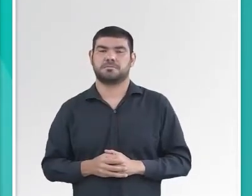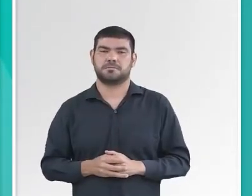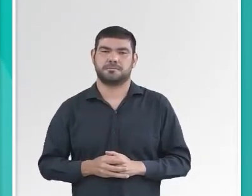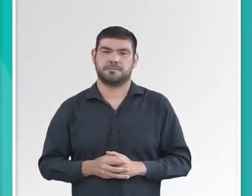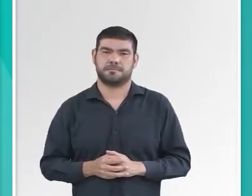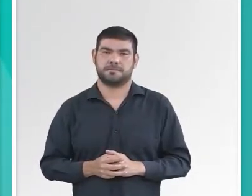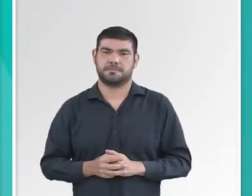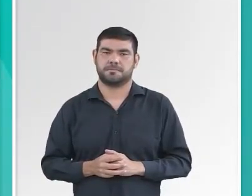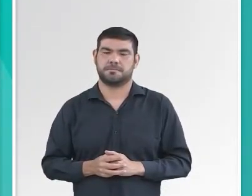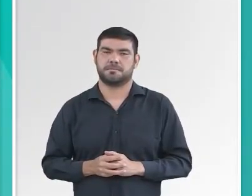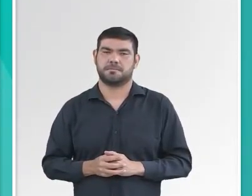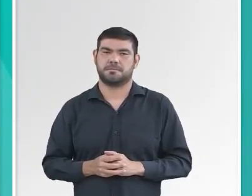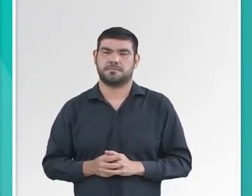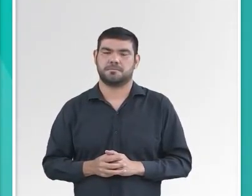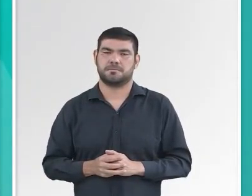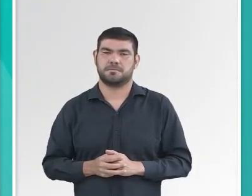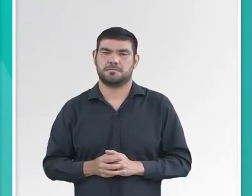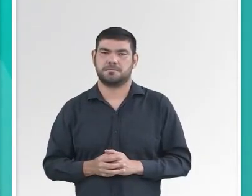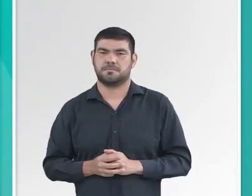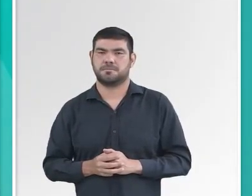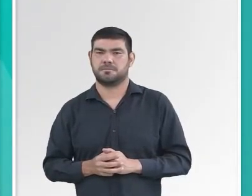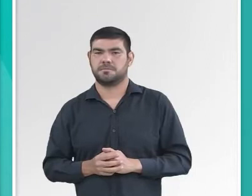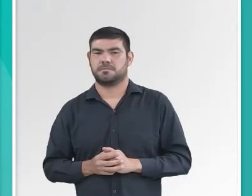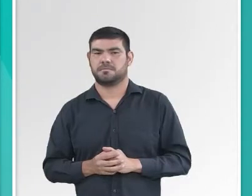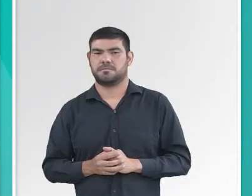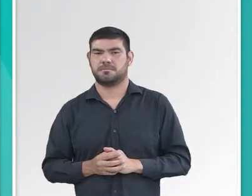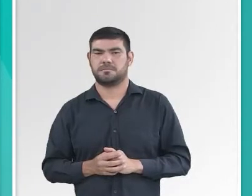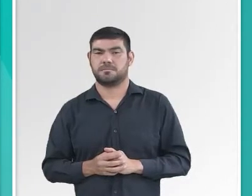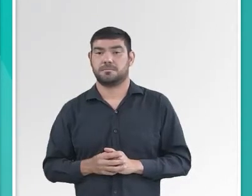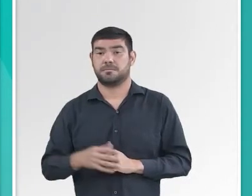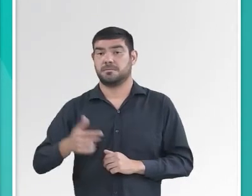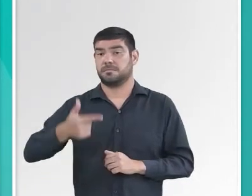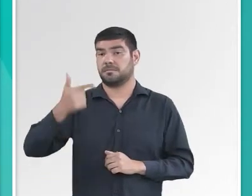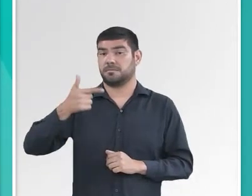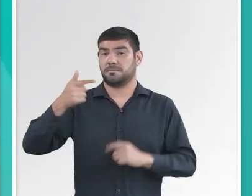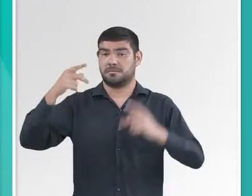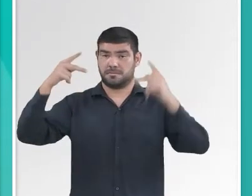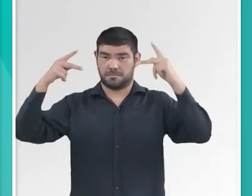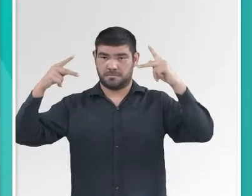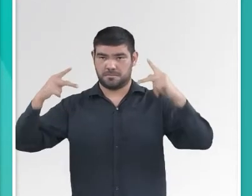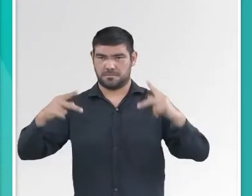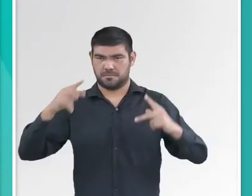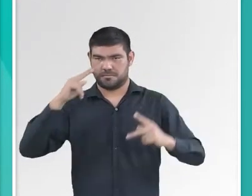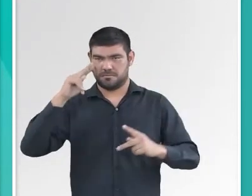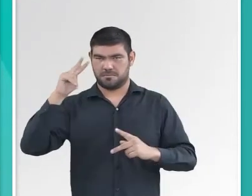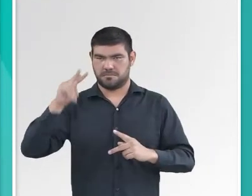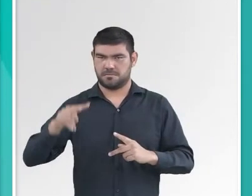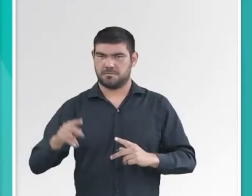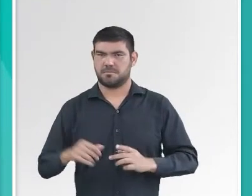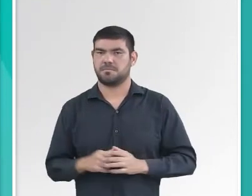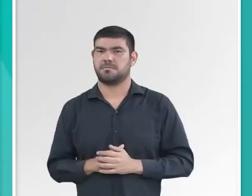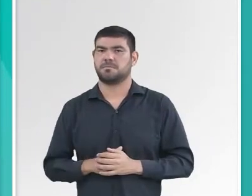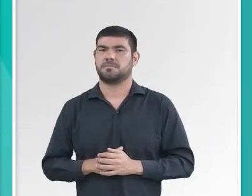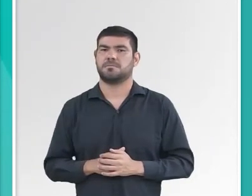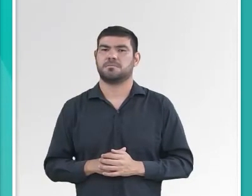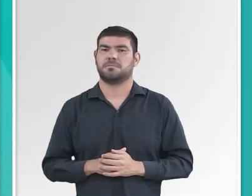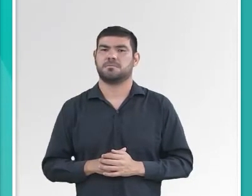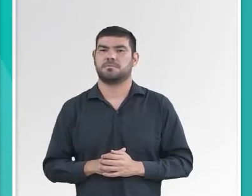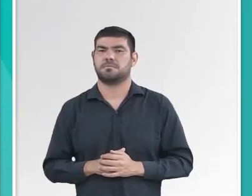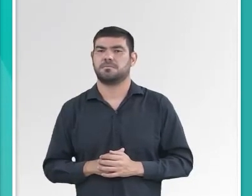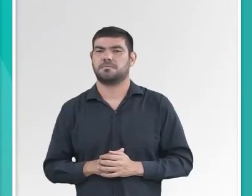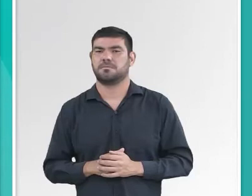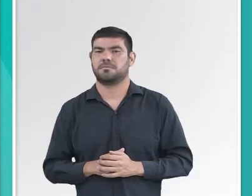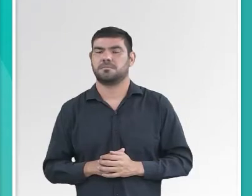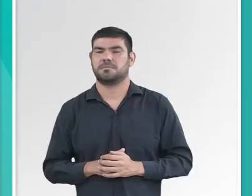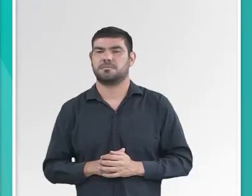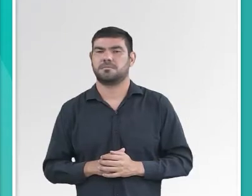aqui. Vamos lá. Olha o segundo parágrafo, gente. Tal mistura atrai pessoas de todas as idades